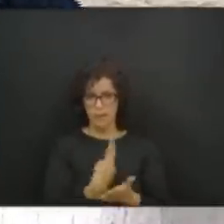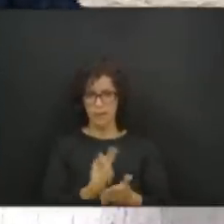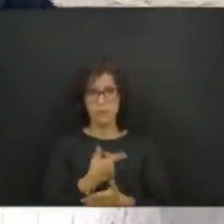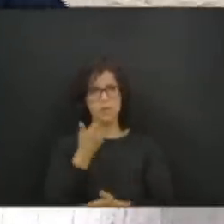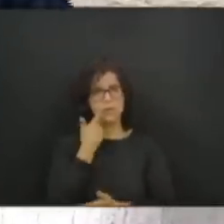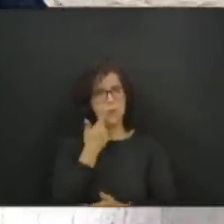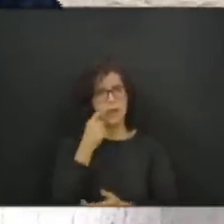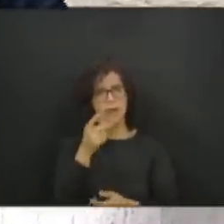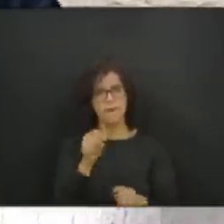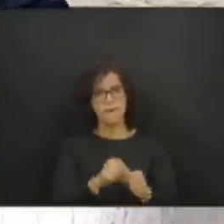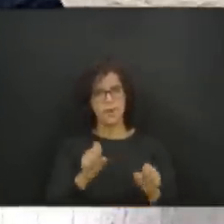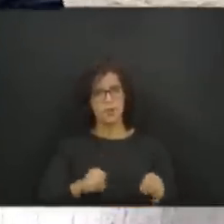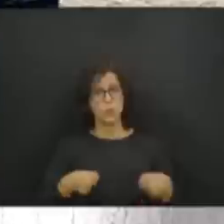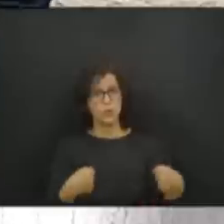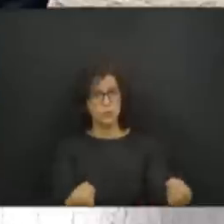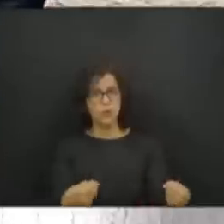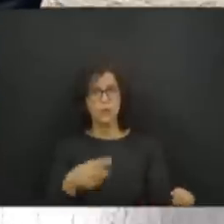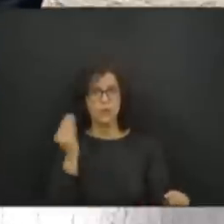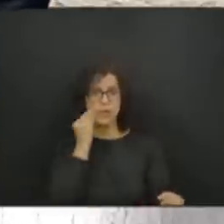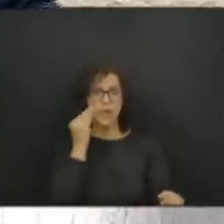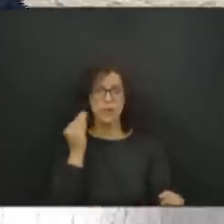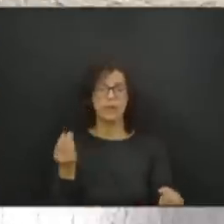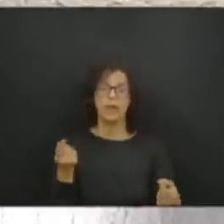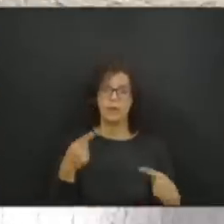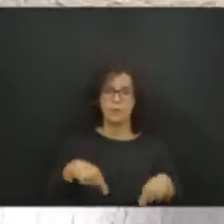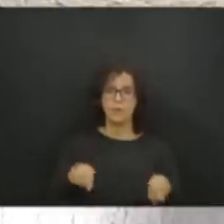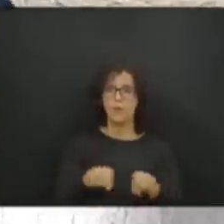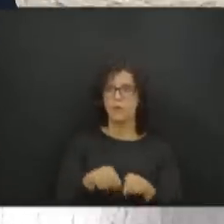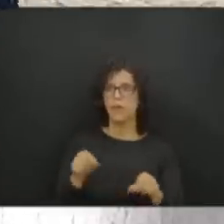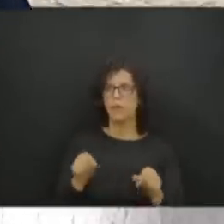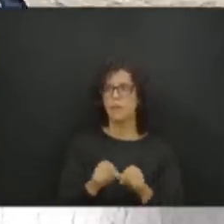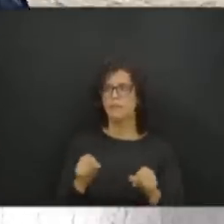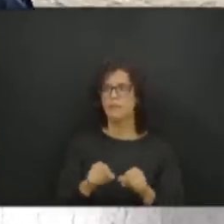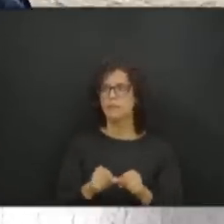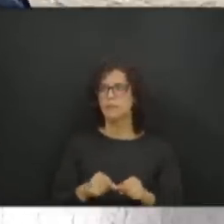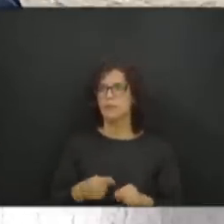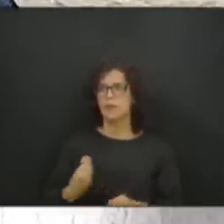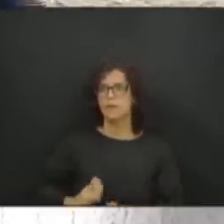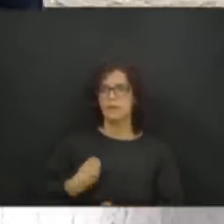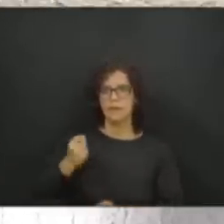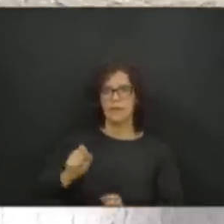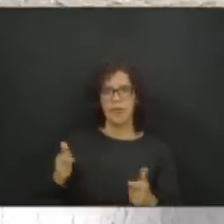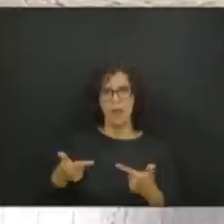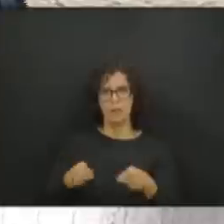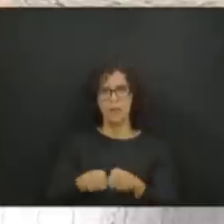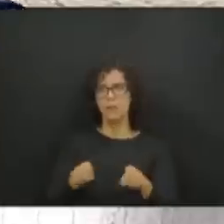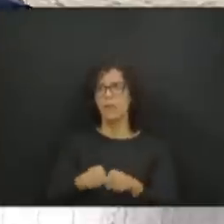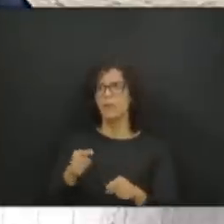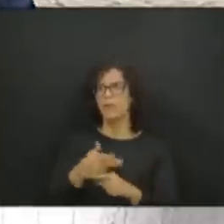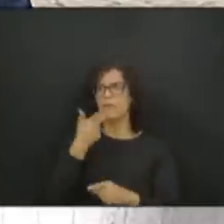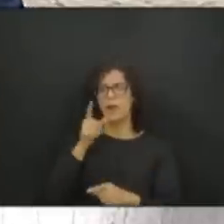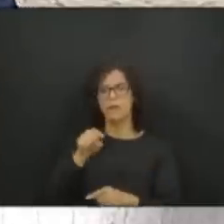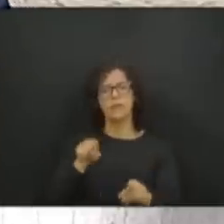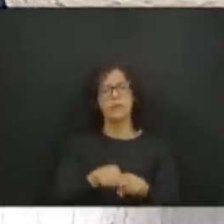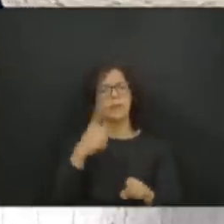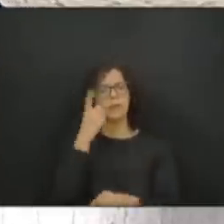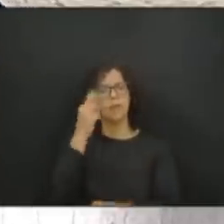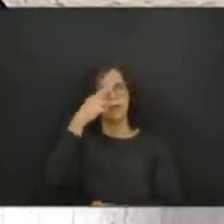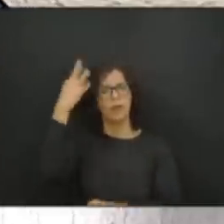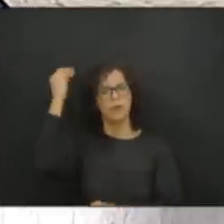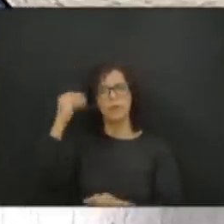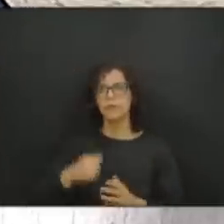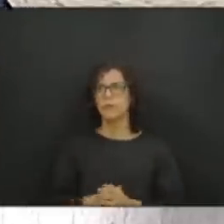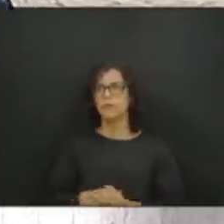esse o seu pai tá fazendo um grande esforço para novamente deixar ela você ser esse aqui na ser mais ativo porque vou até te dizer o